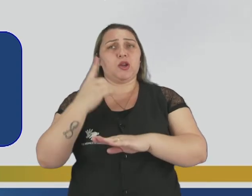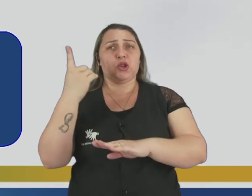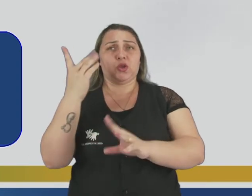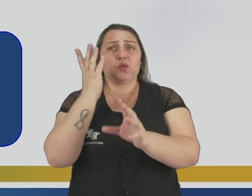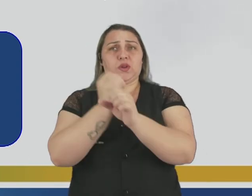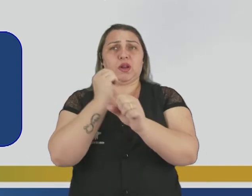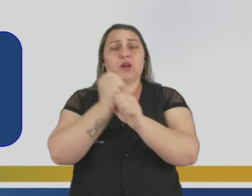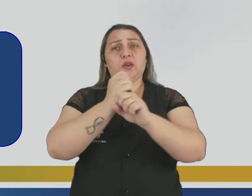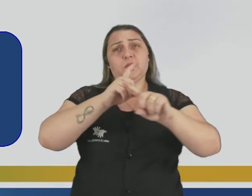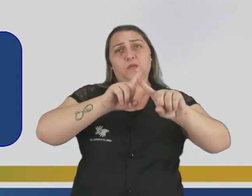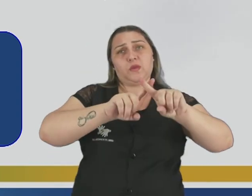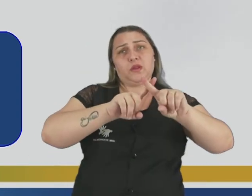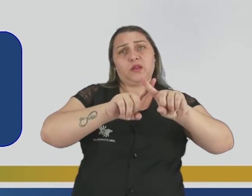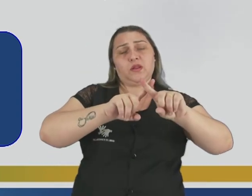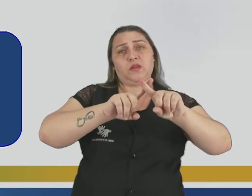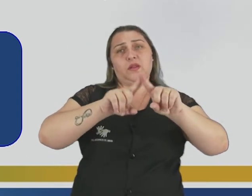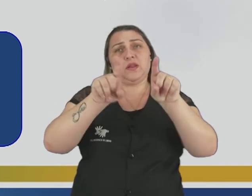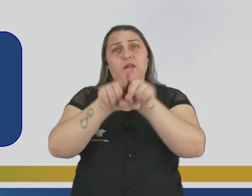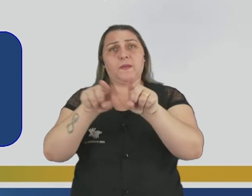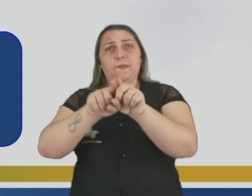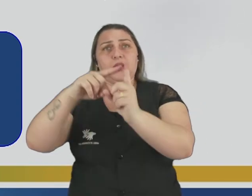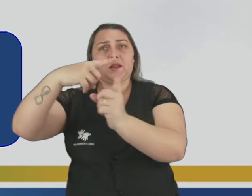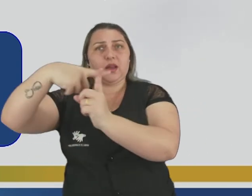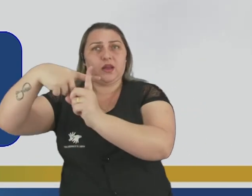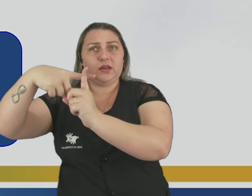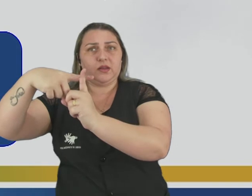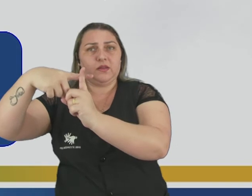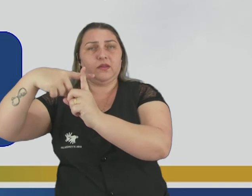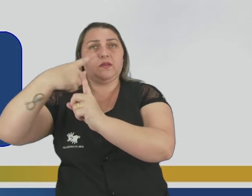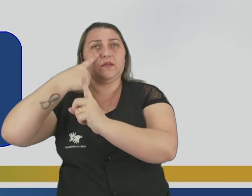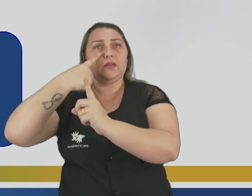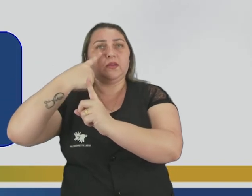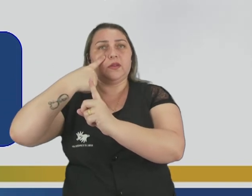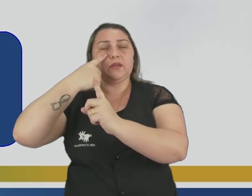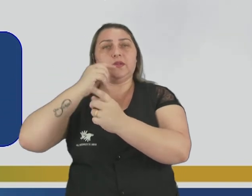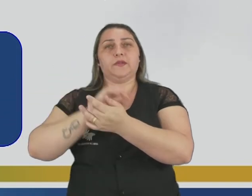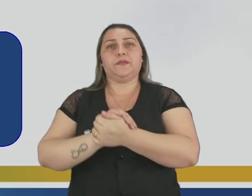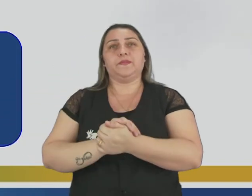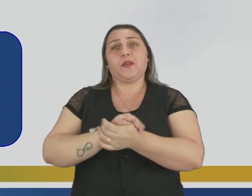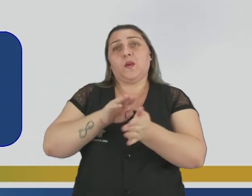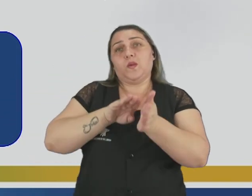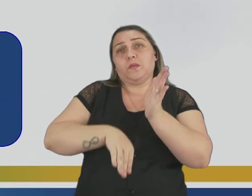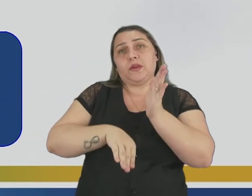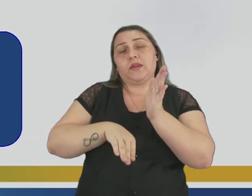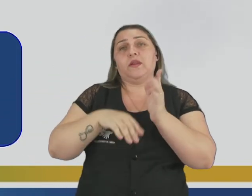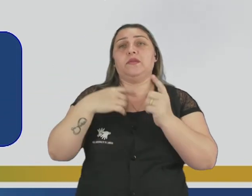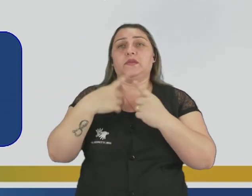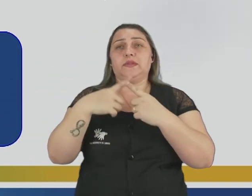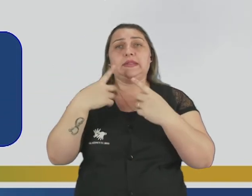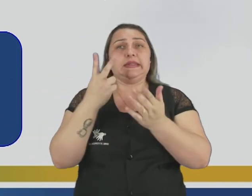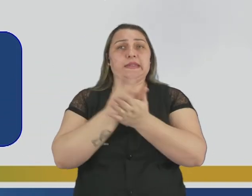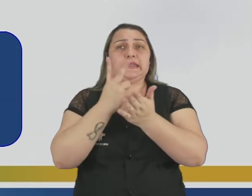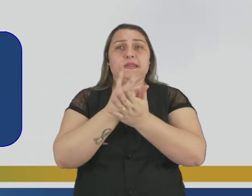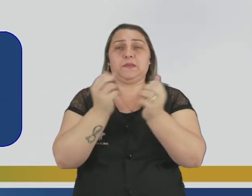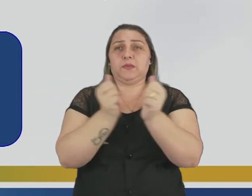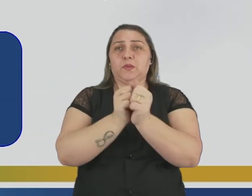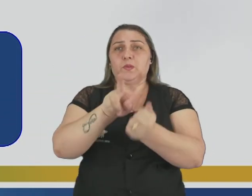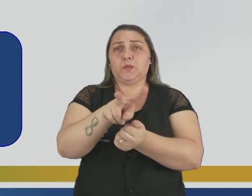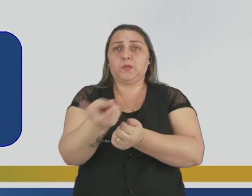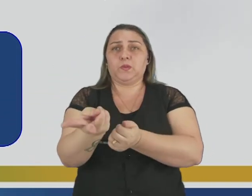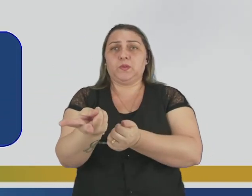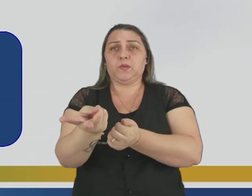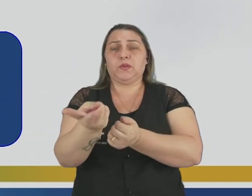cálculo, tanto de multiplicação como da adição, né? Ou subtração, porque adição e subtração elas são